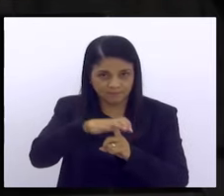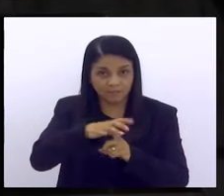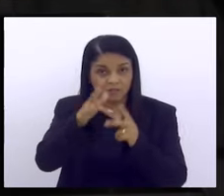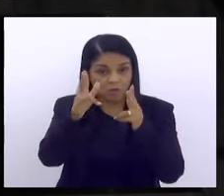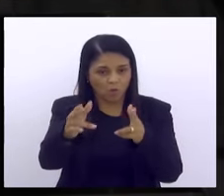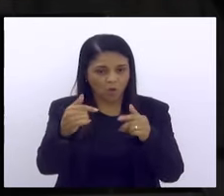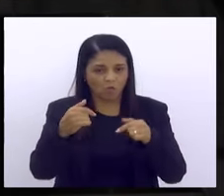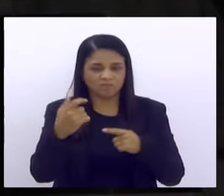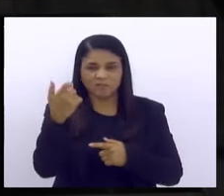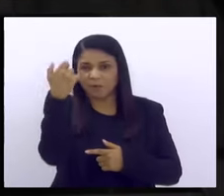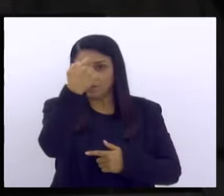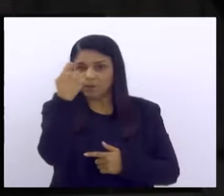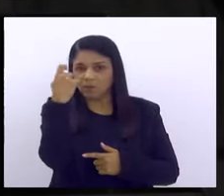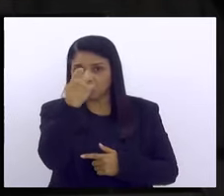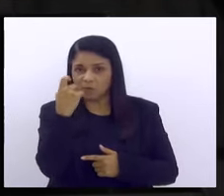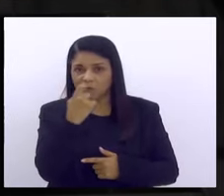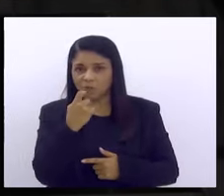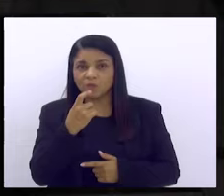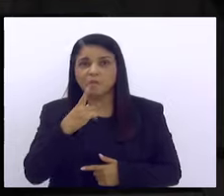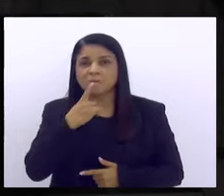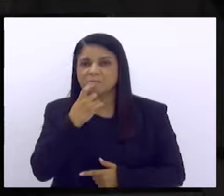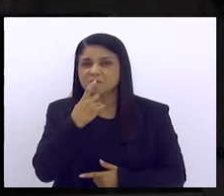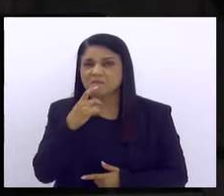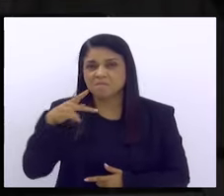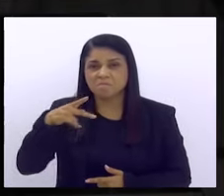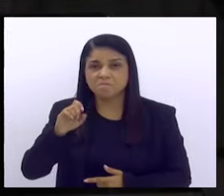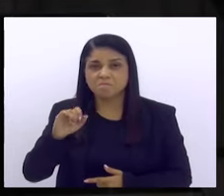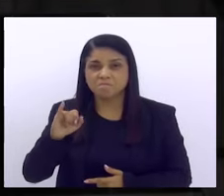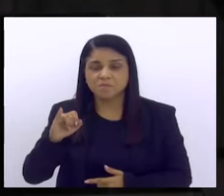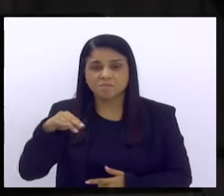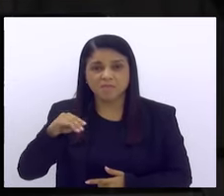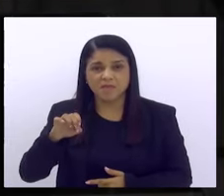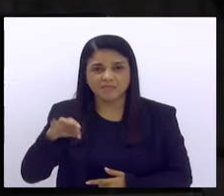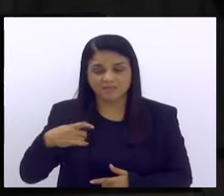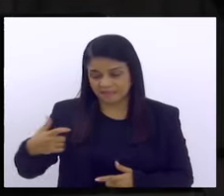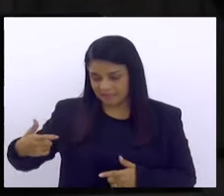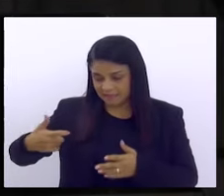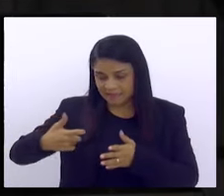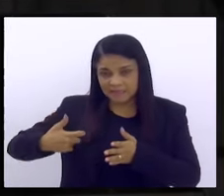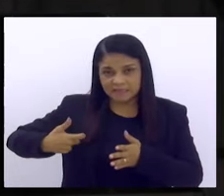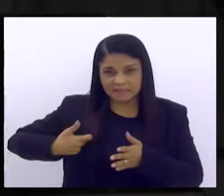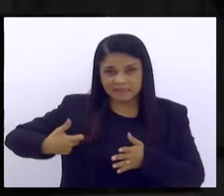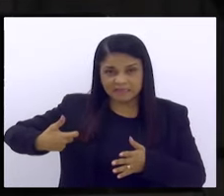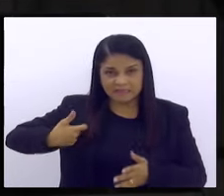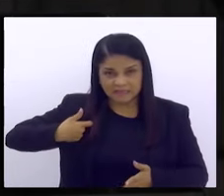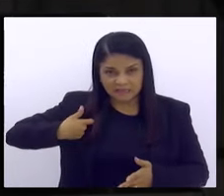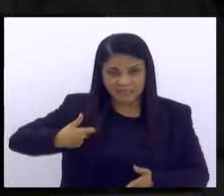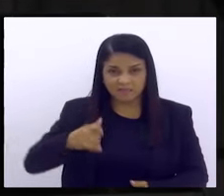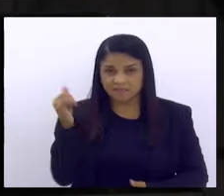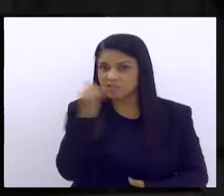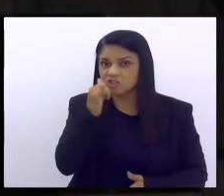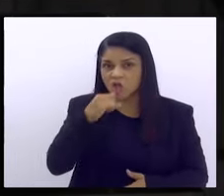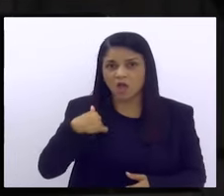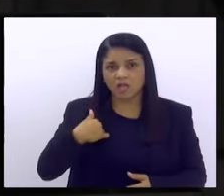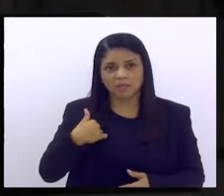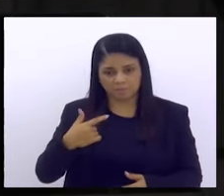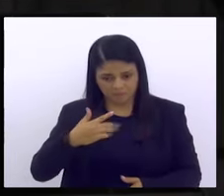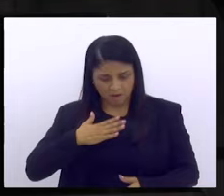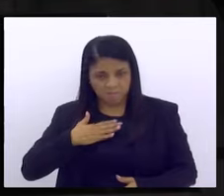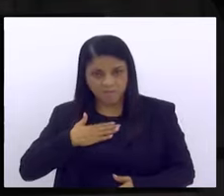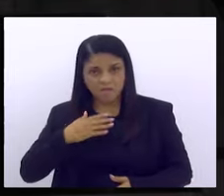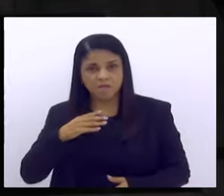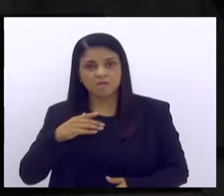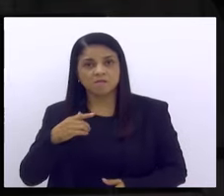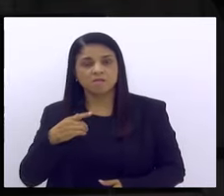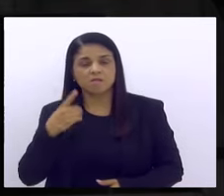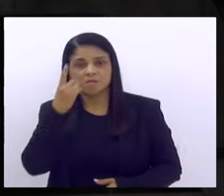spray de pimenta nos parlamentares, ameaçando puxar tase para cima do deputado Rodrigo Muniz, para cima de mim, para cima do deputado Alan Lopes. E